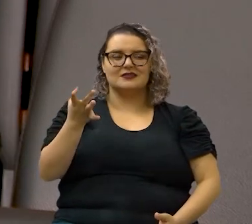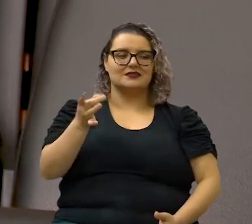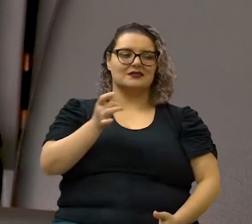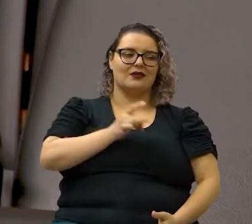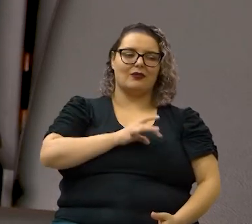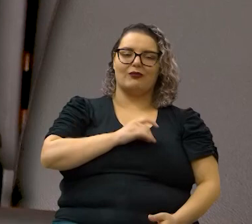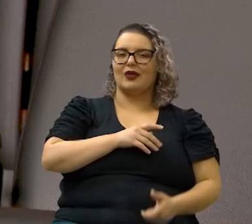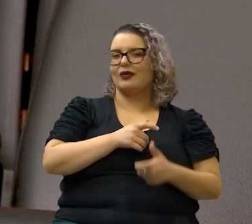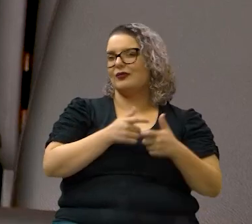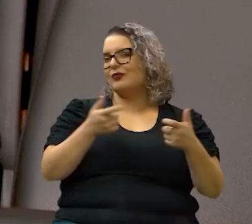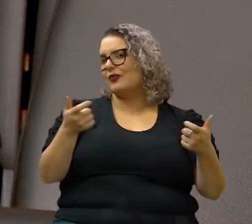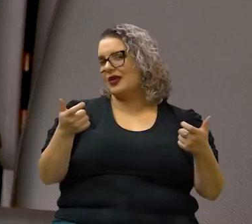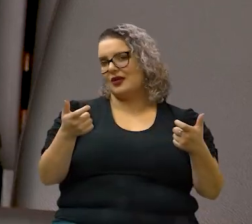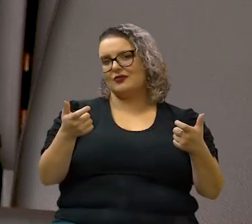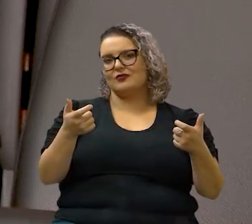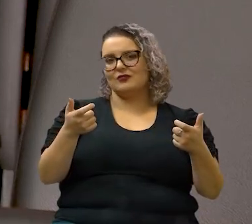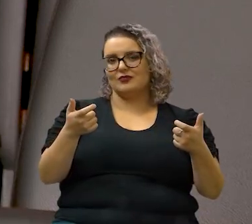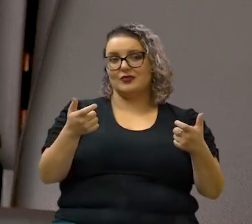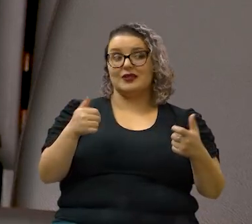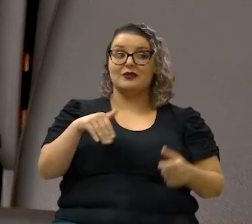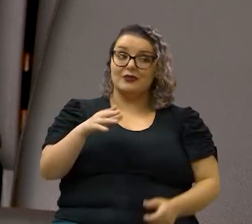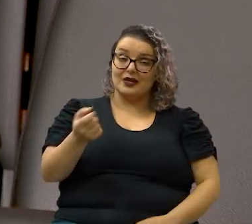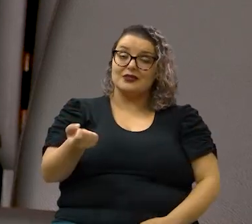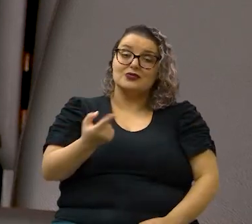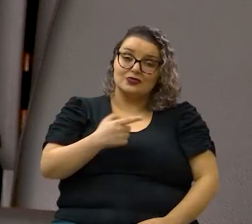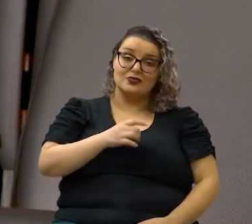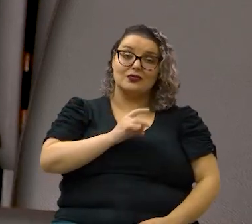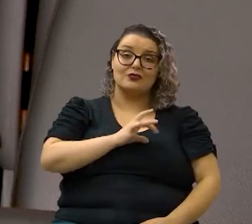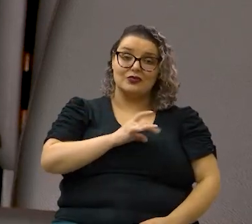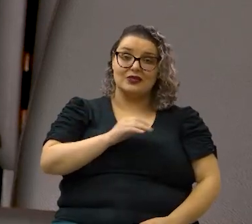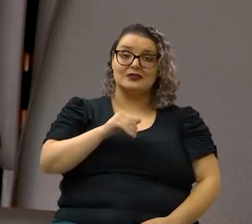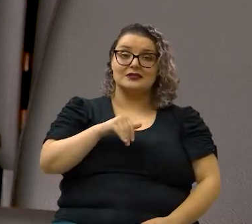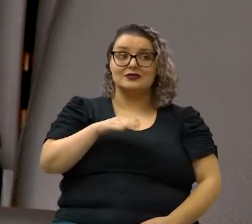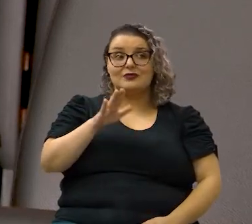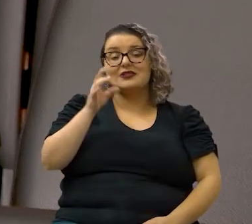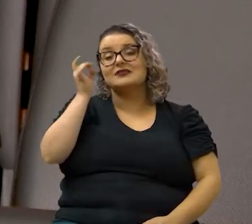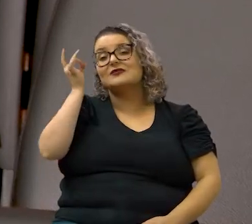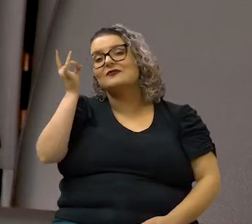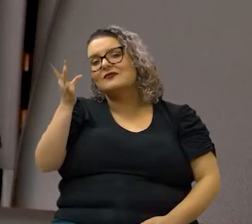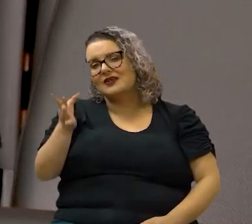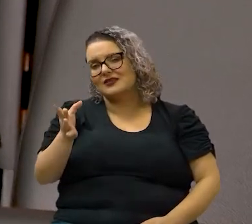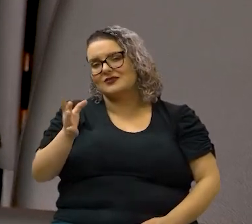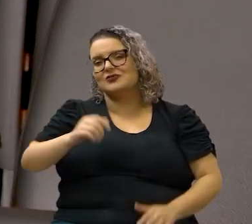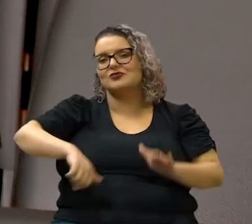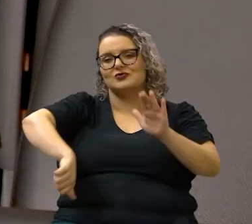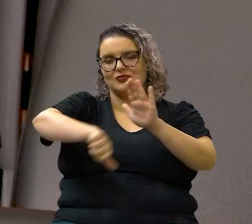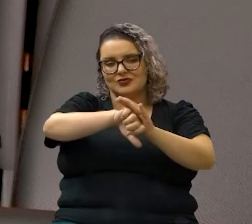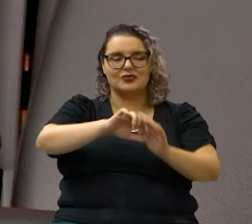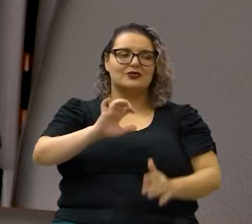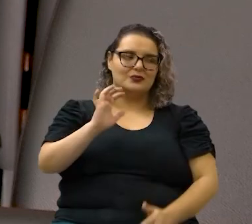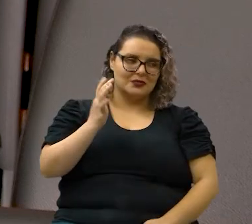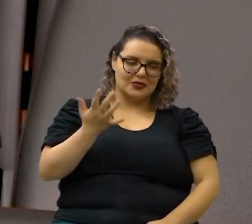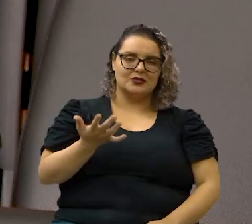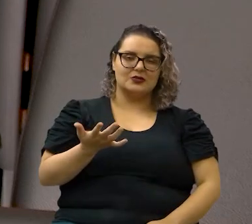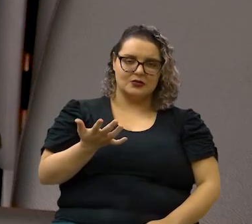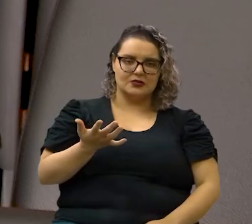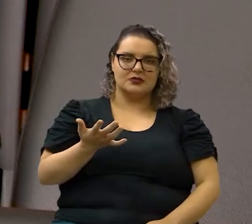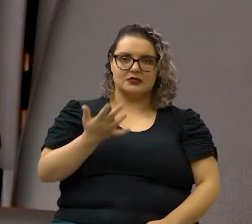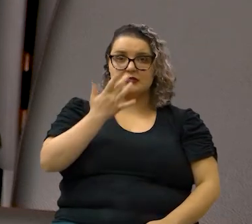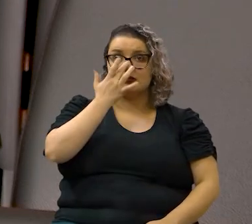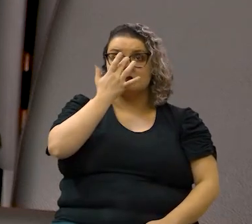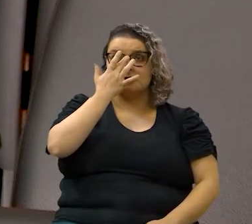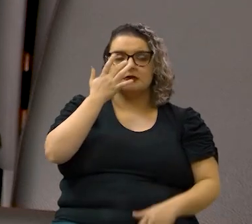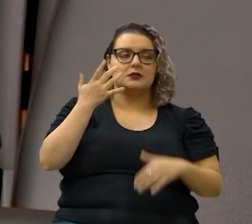esse medo seja ainda maior e mais do que o medo, né, seja mais propício a ações